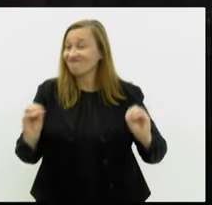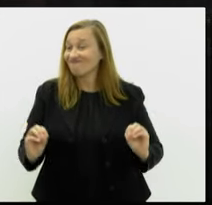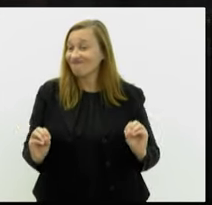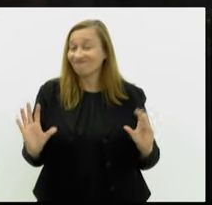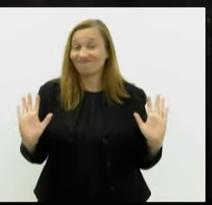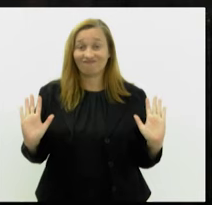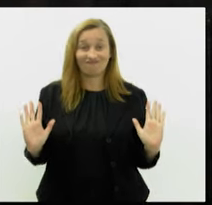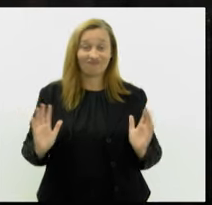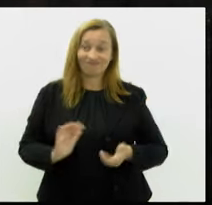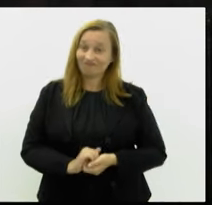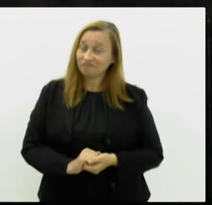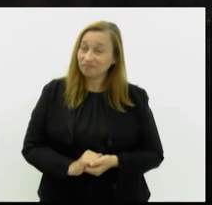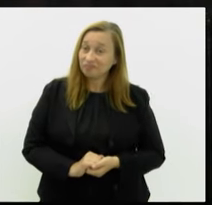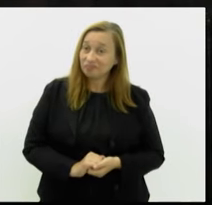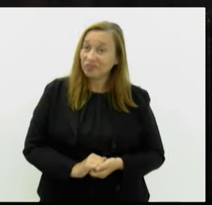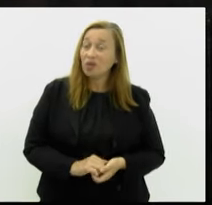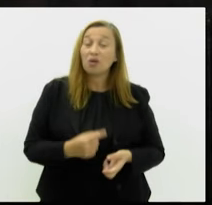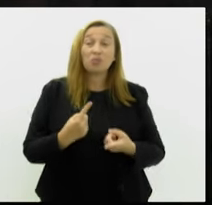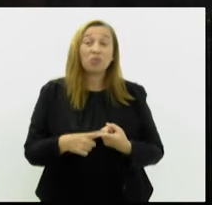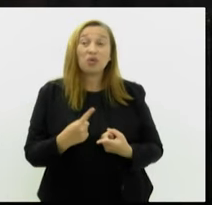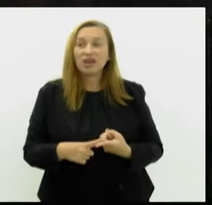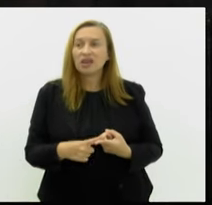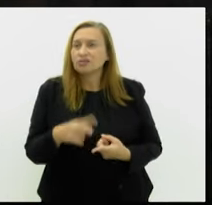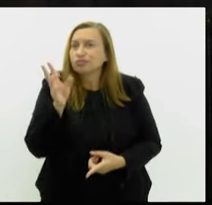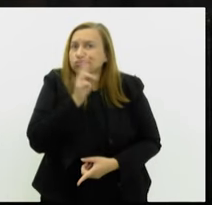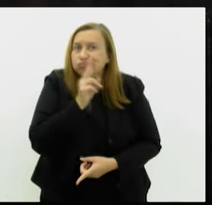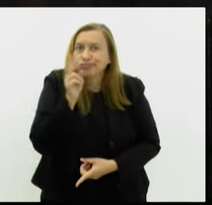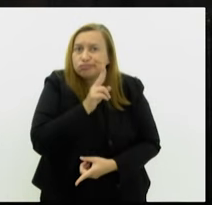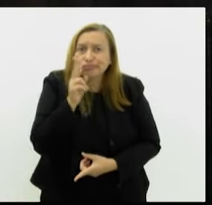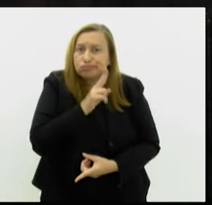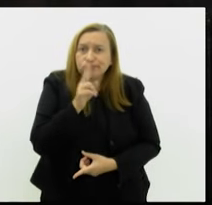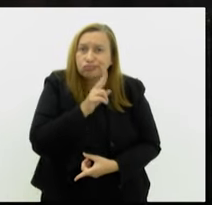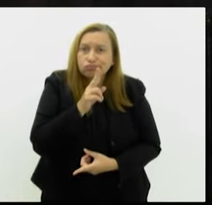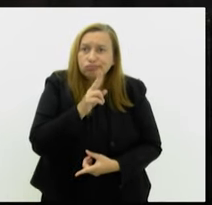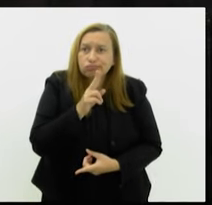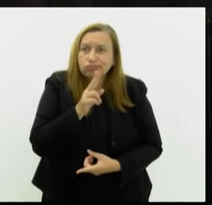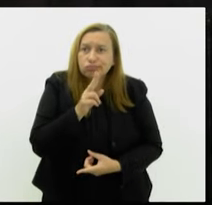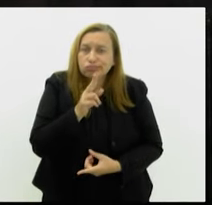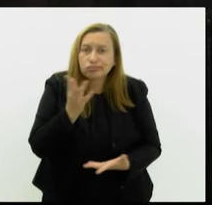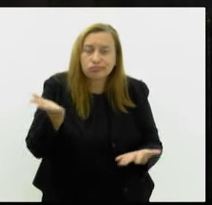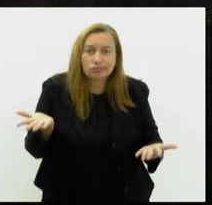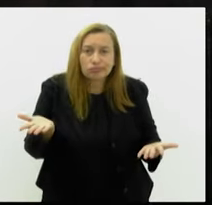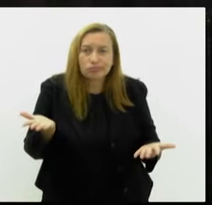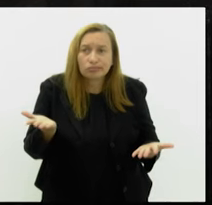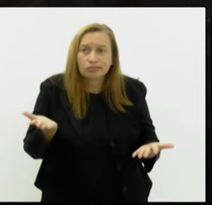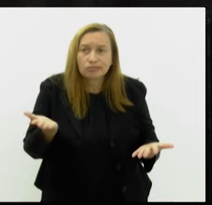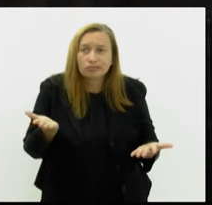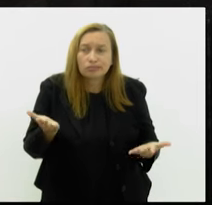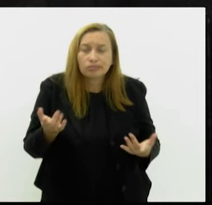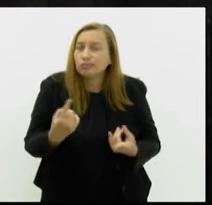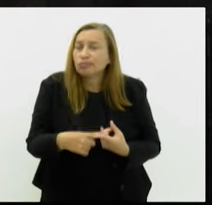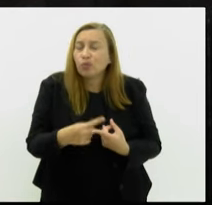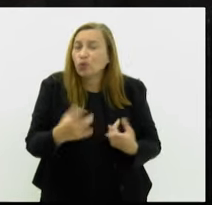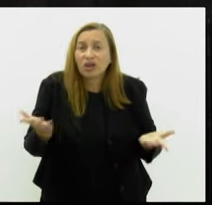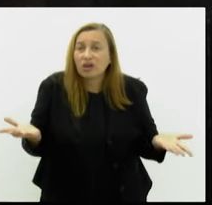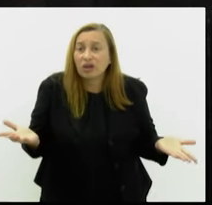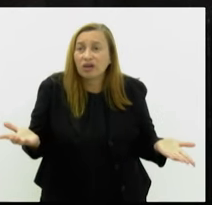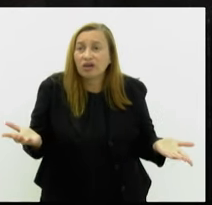seria. Por que essa pressa tão grande? Por que esse assodamento tão